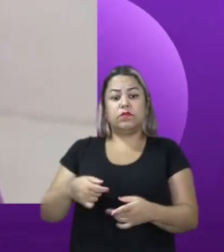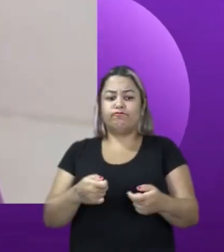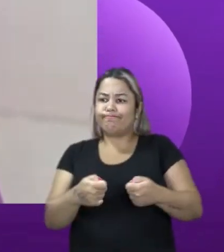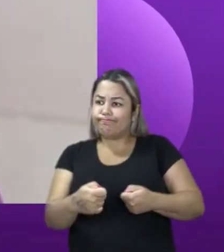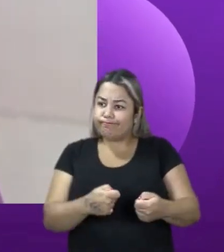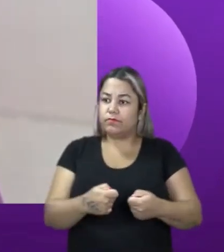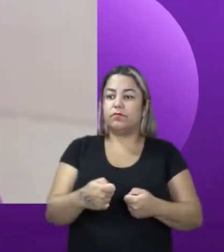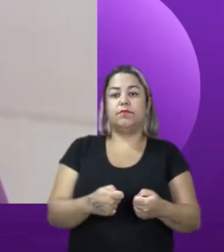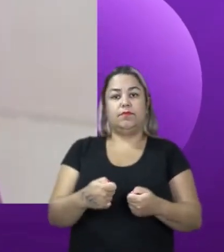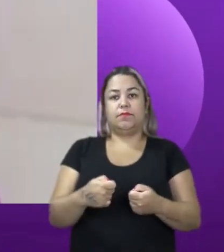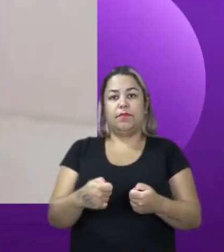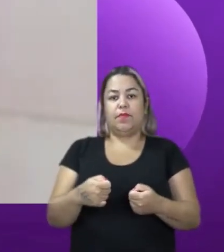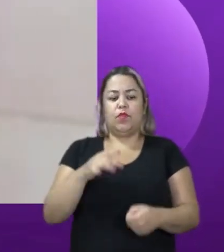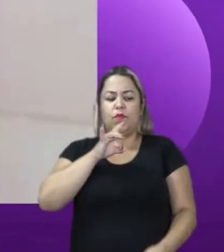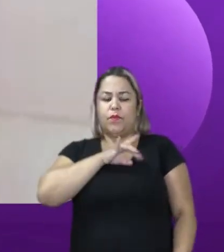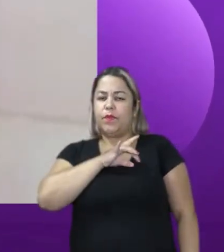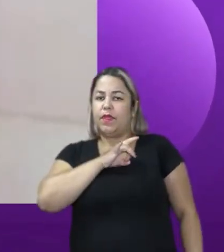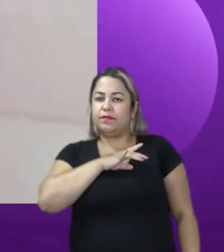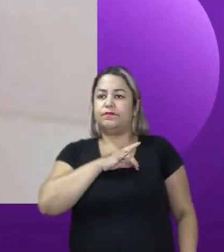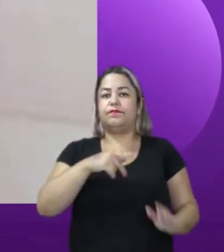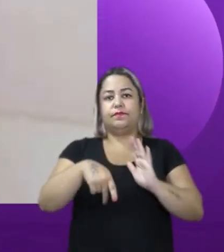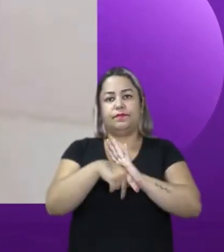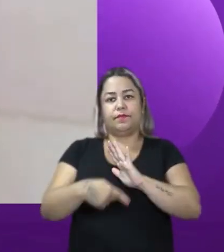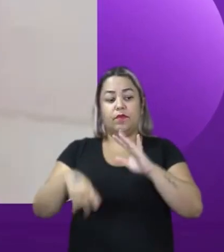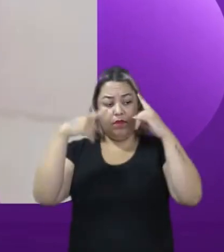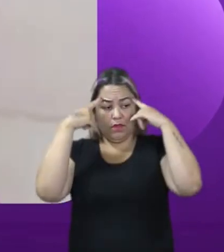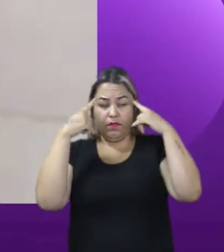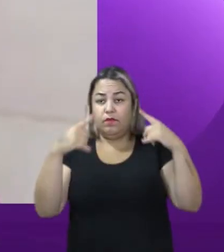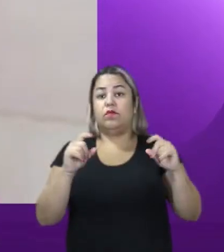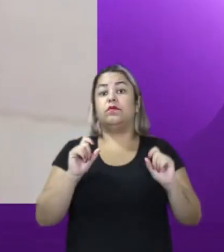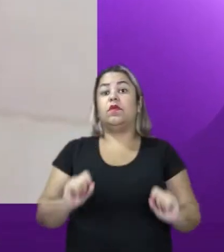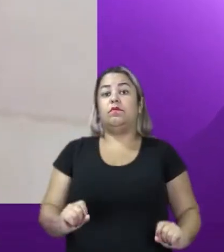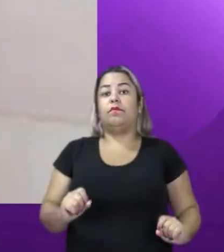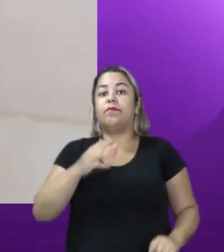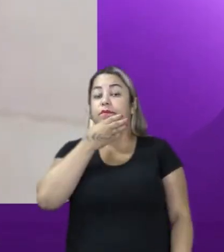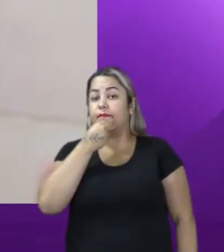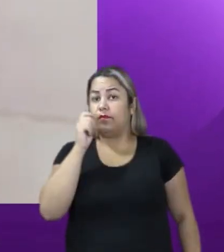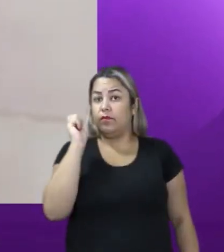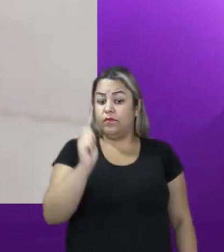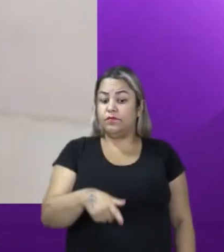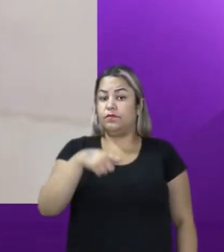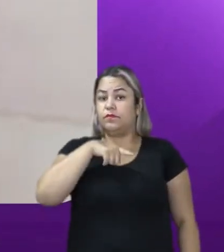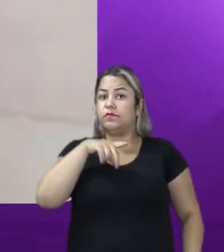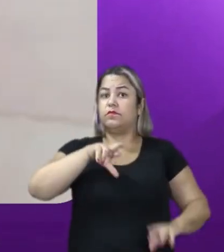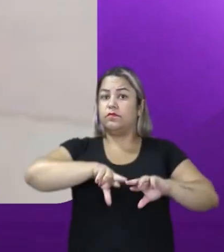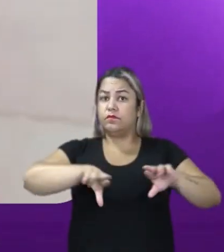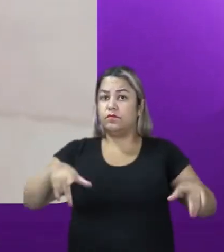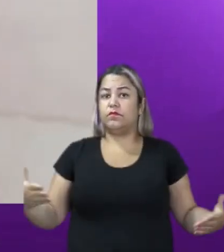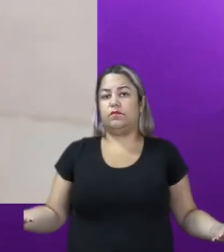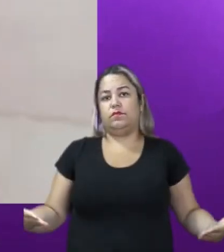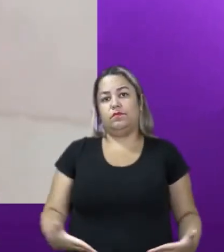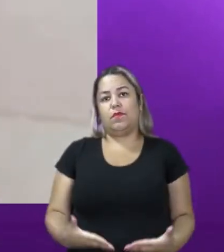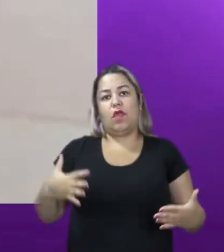controlada pelo medo dessa violência. E é isso que o machismo tem feito com a gente nos diversos setores, e agora com